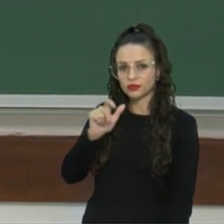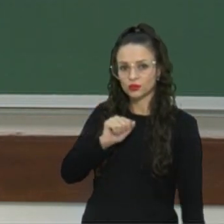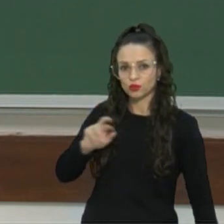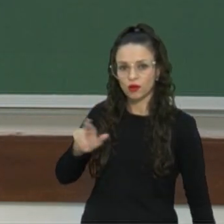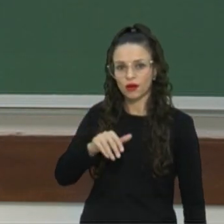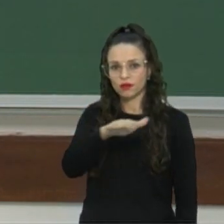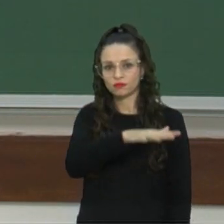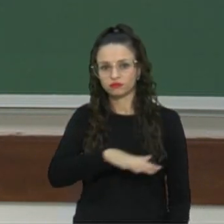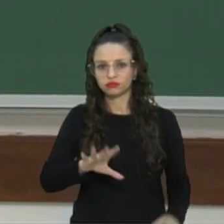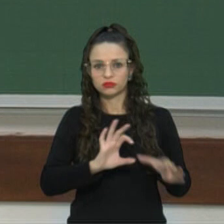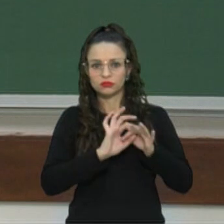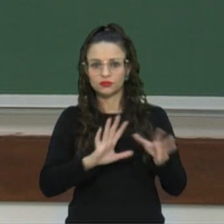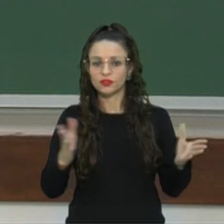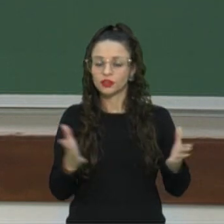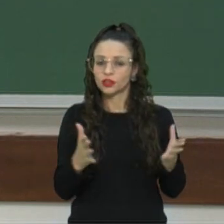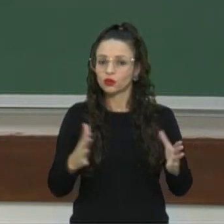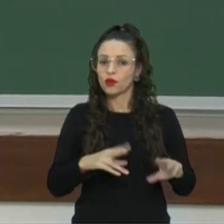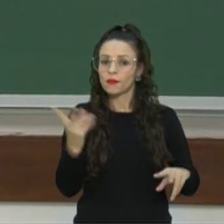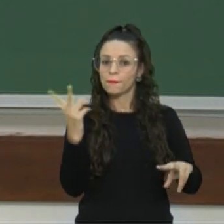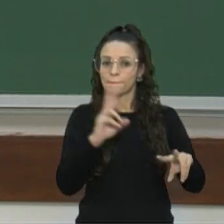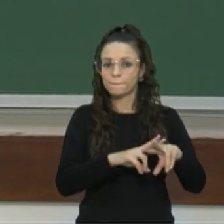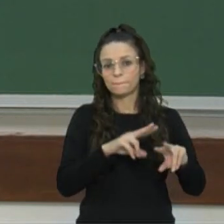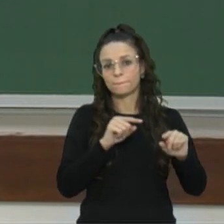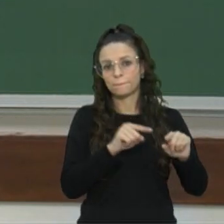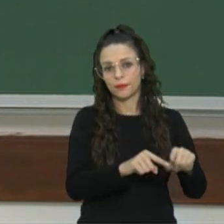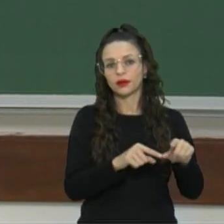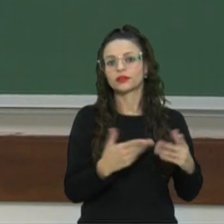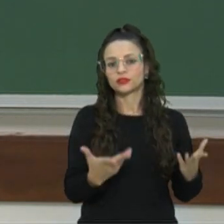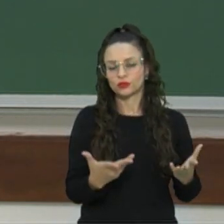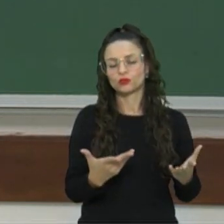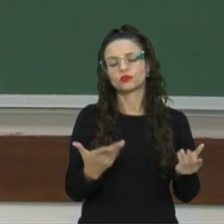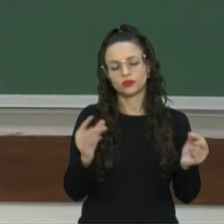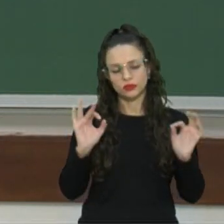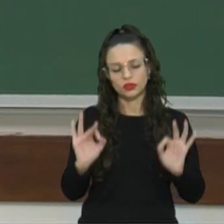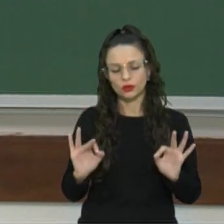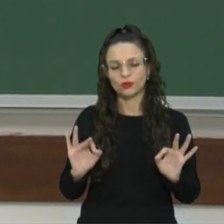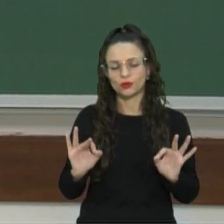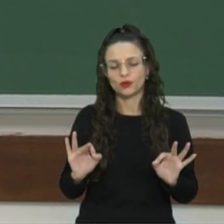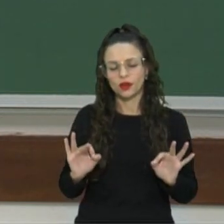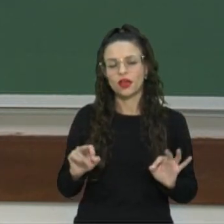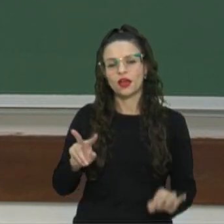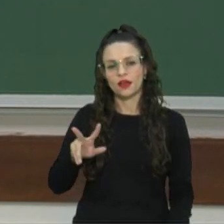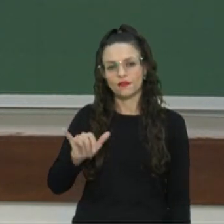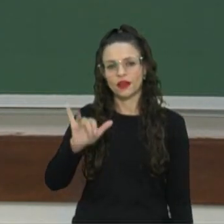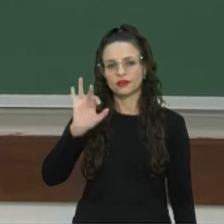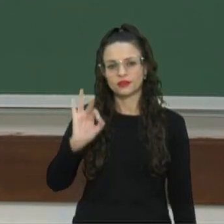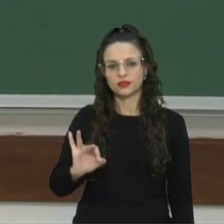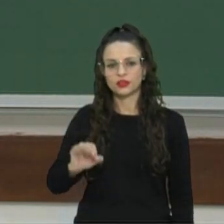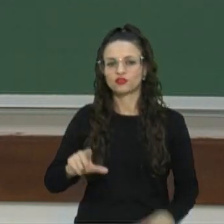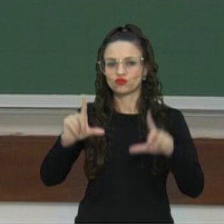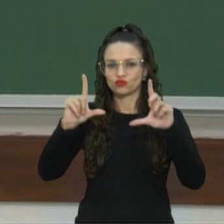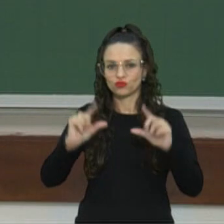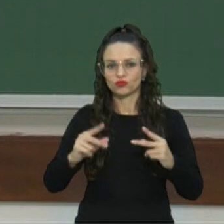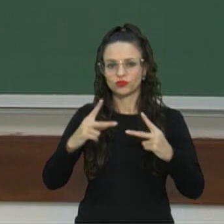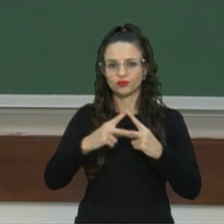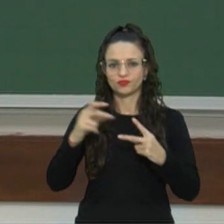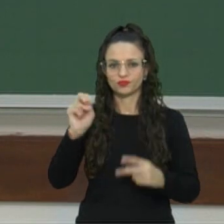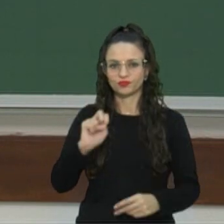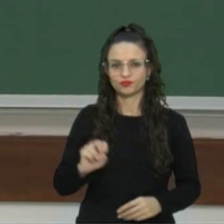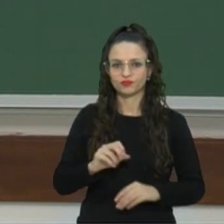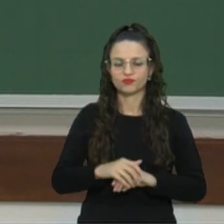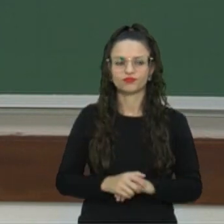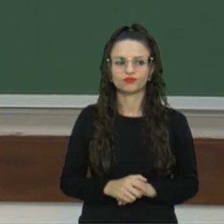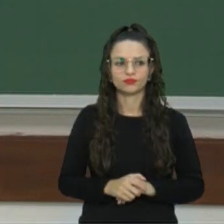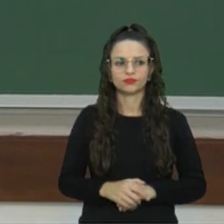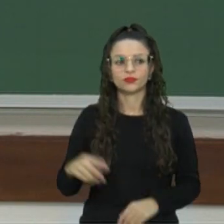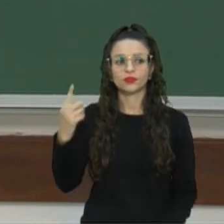o espaço livre e agora ele está preso lá dentro da câmara do pneu, então vai acontecer sim uma diminuição de entropia.